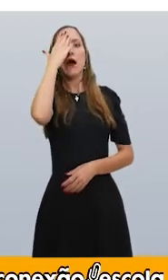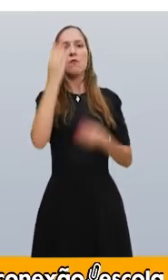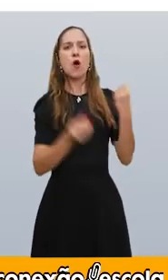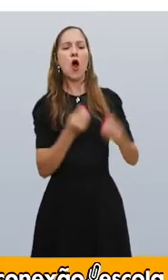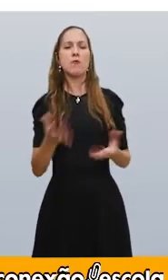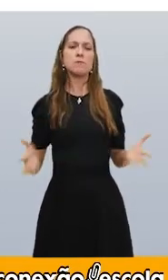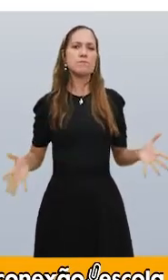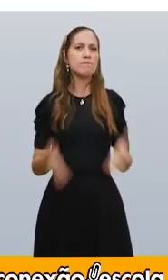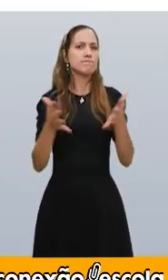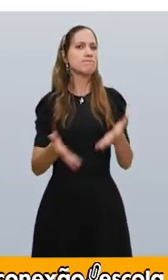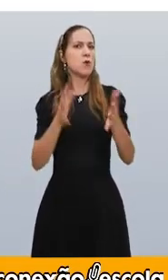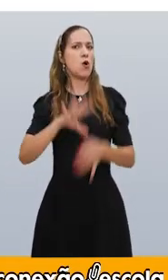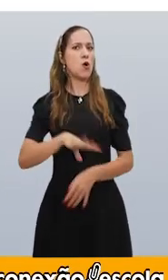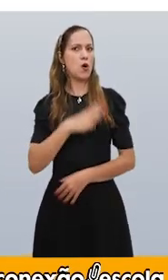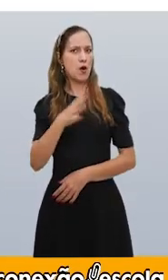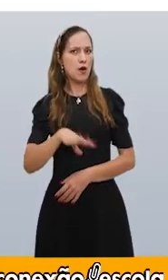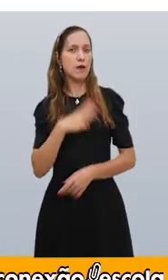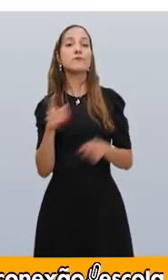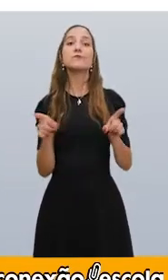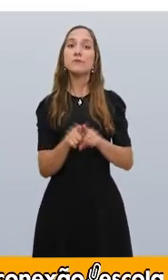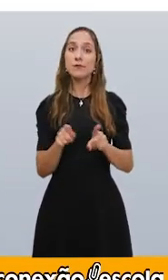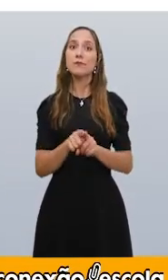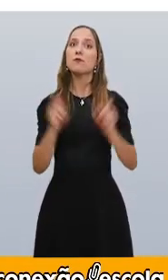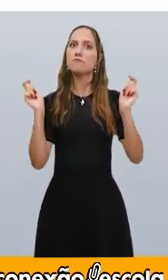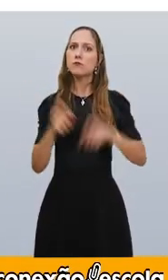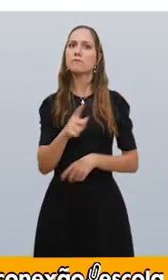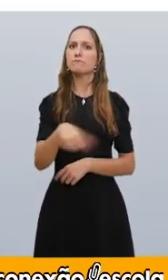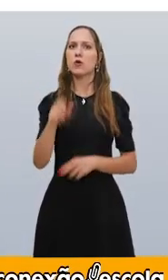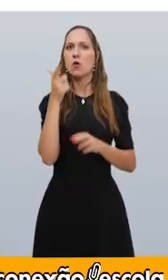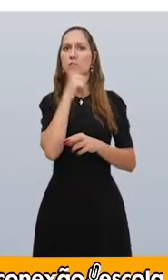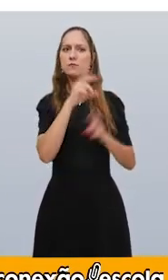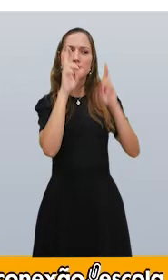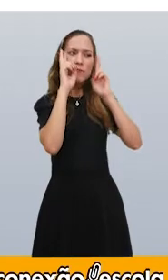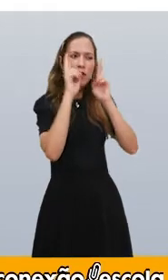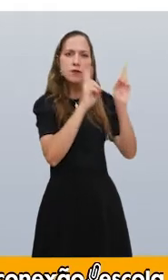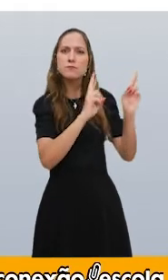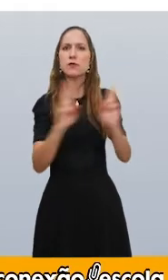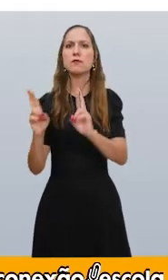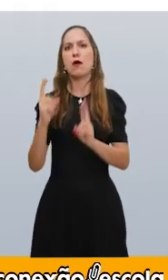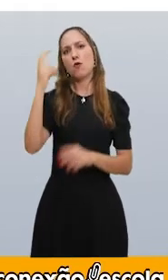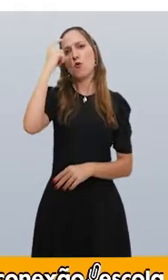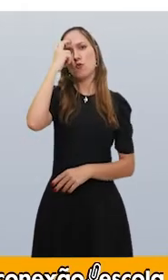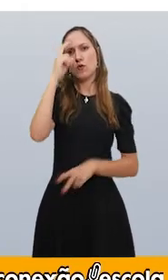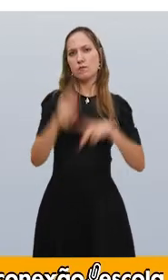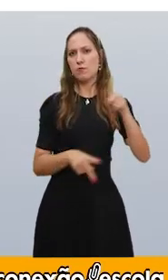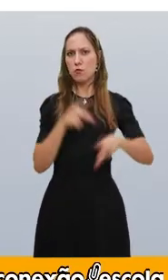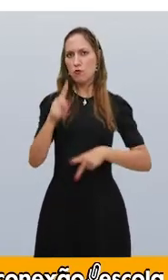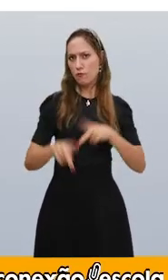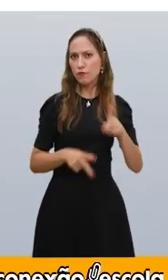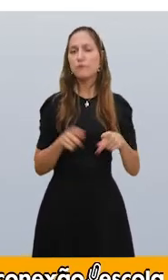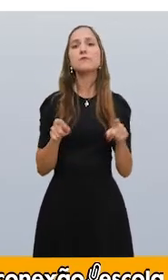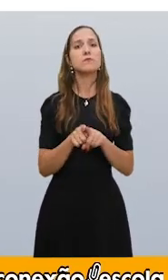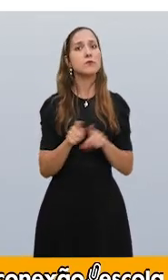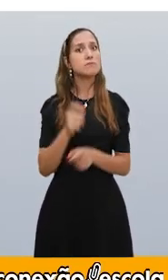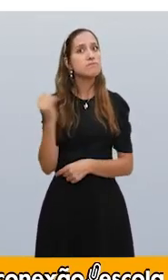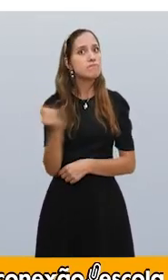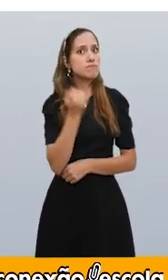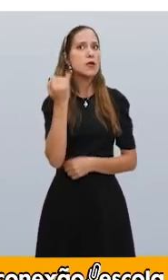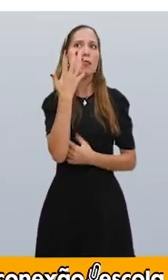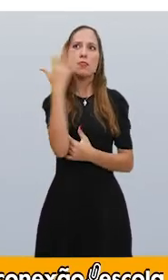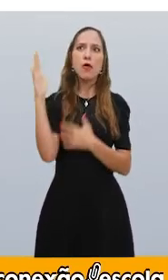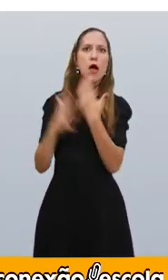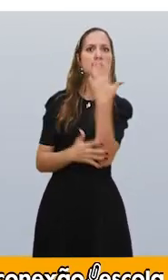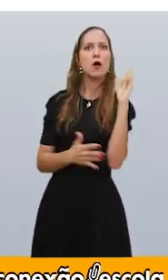tornarem corajosas e, ao mesmo tempo, a respeitar a cultura do povo, além da importância que